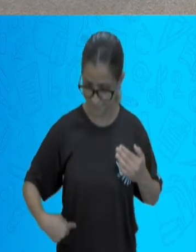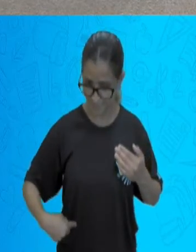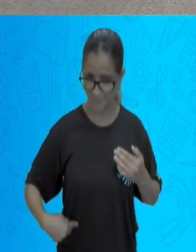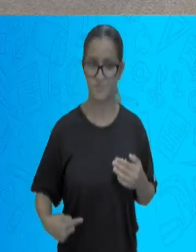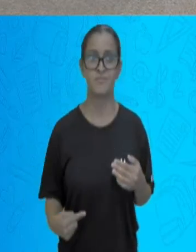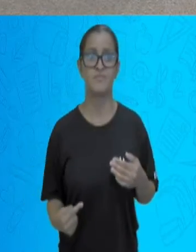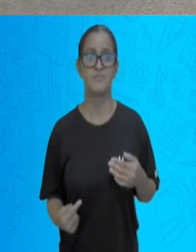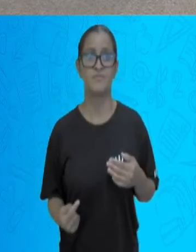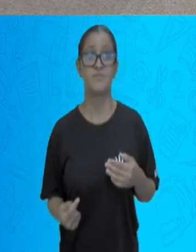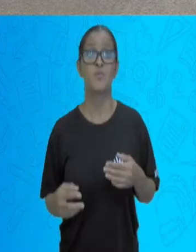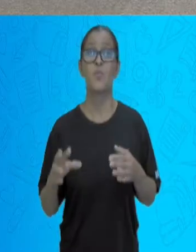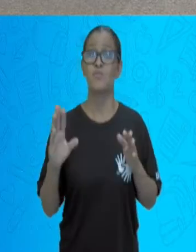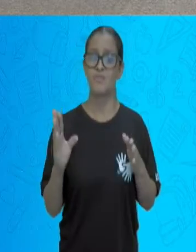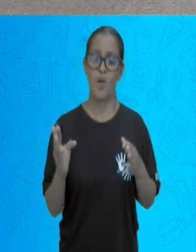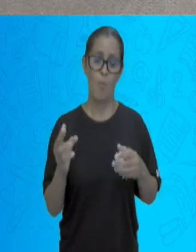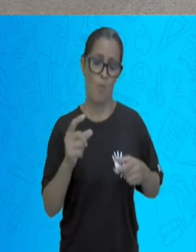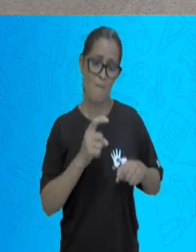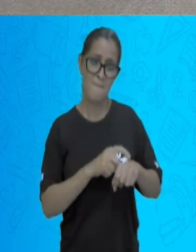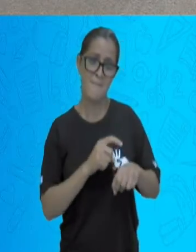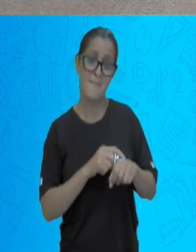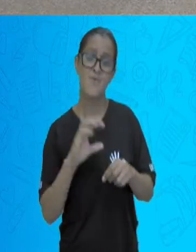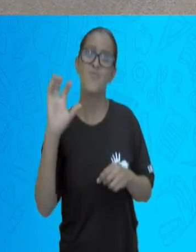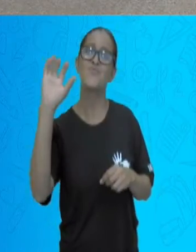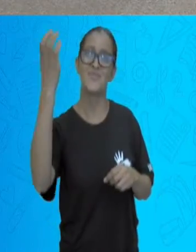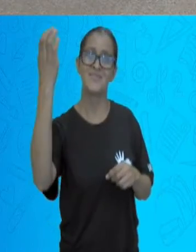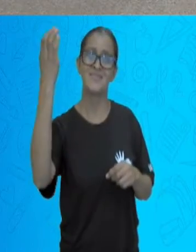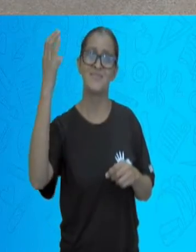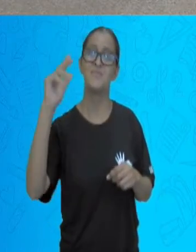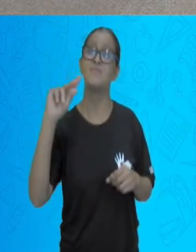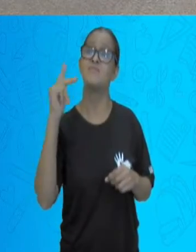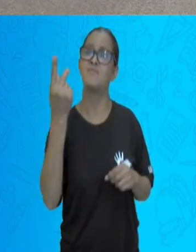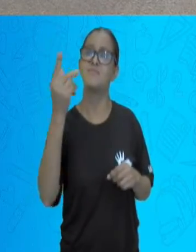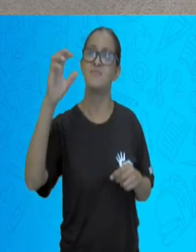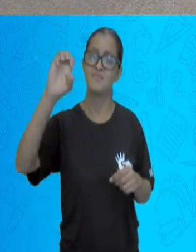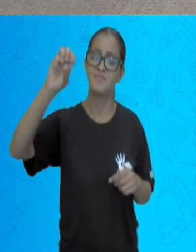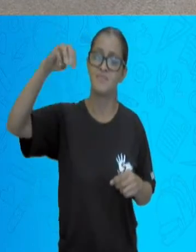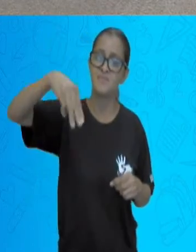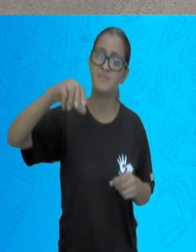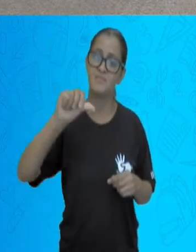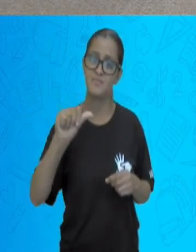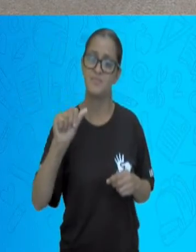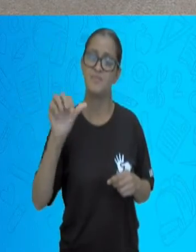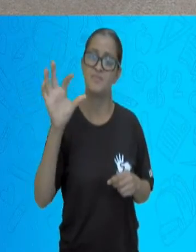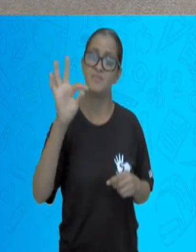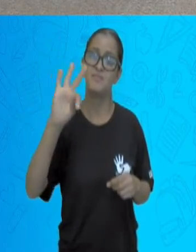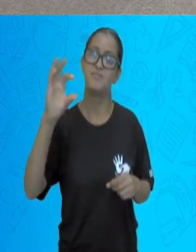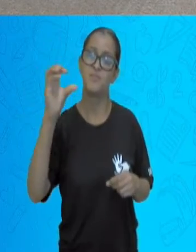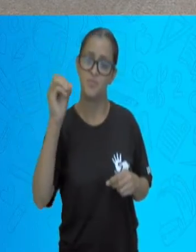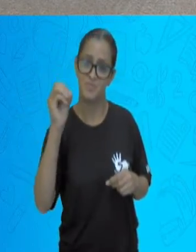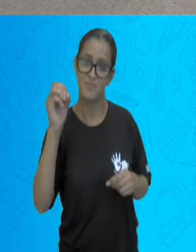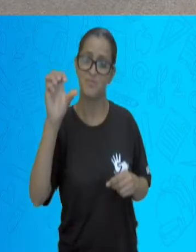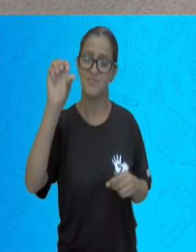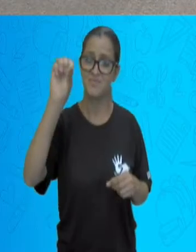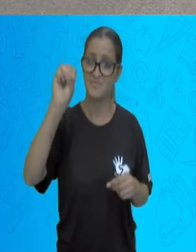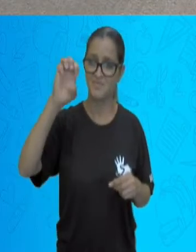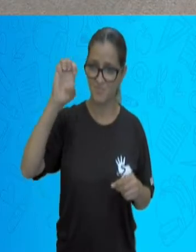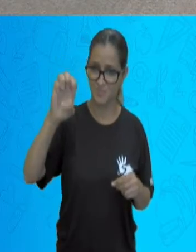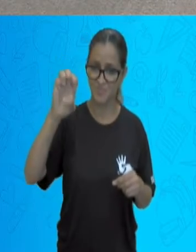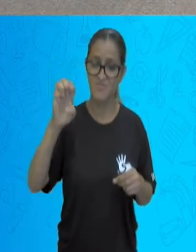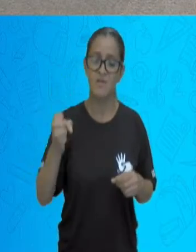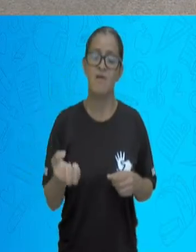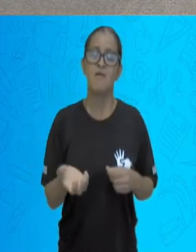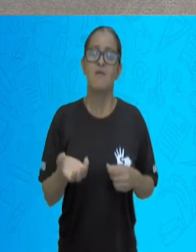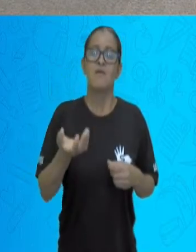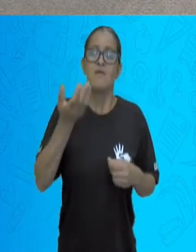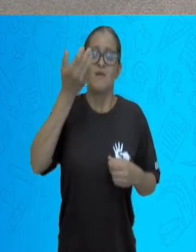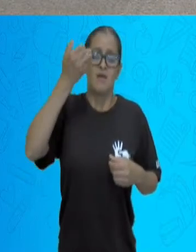de hematose. A hematose é aonde todo o nosso ar que nós inspiramos